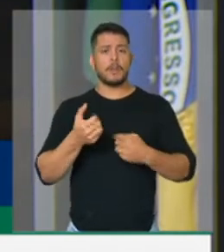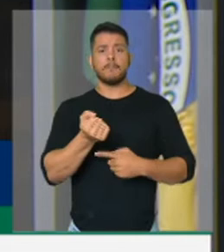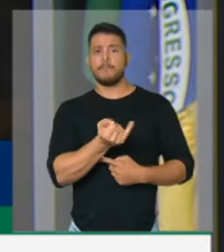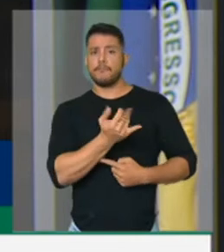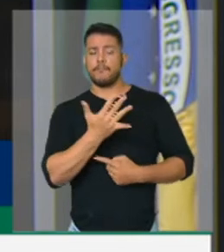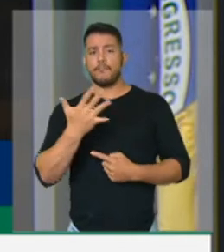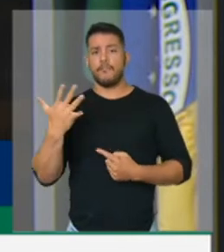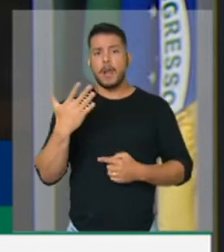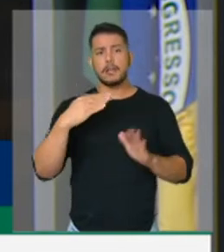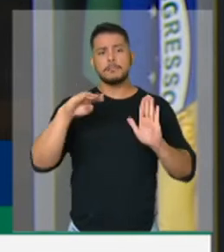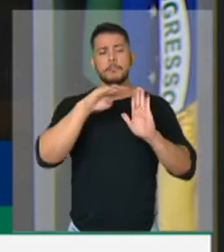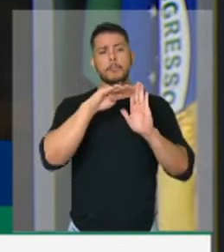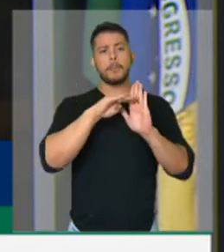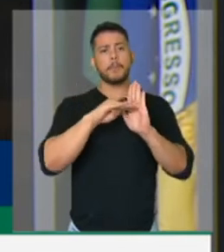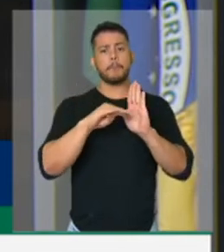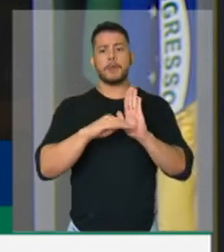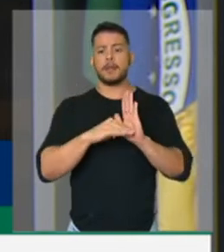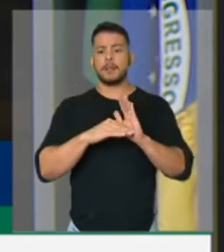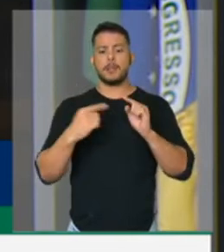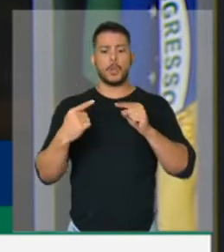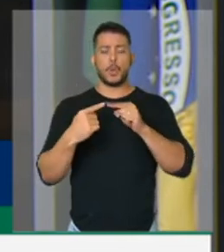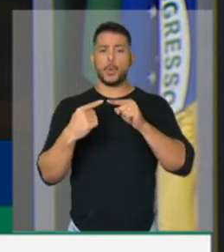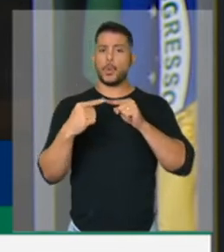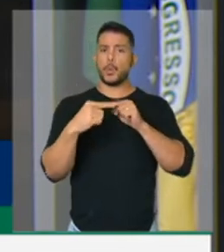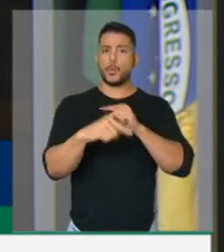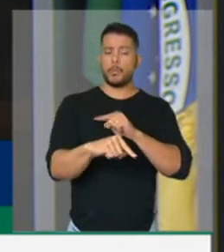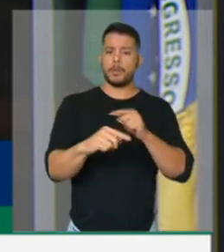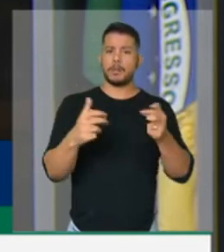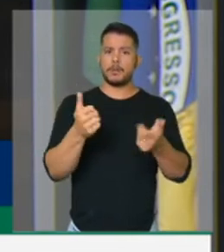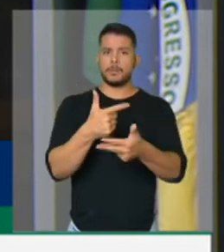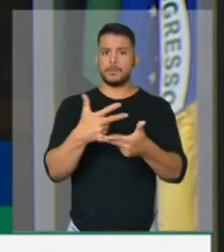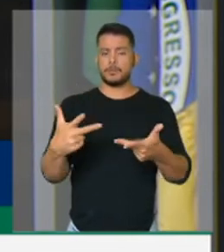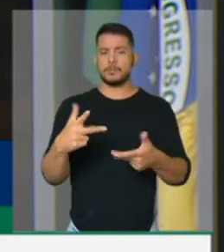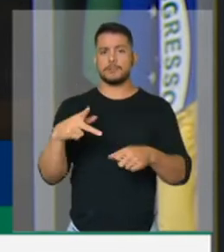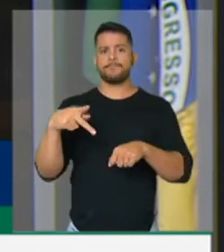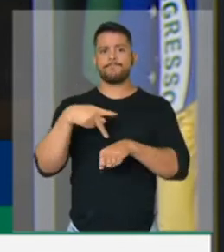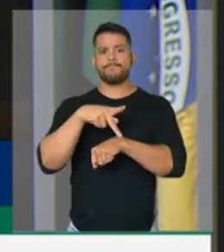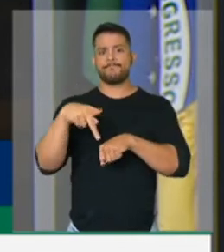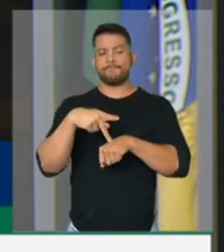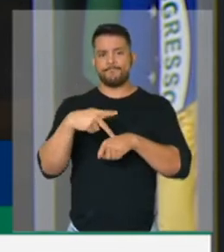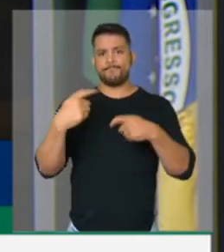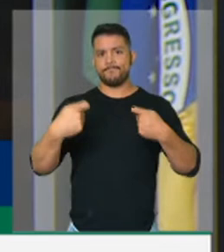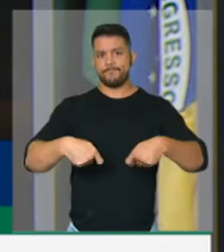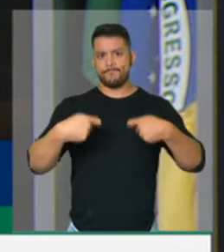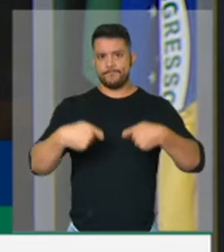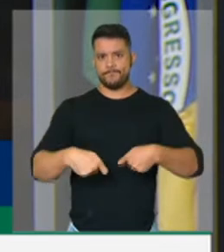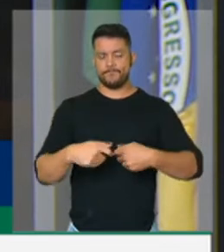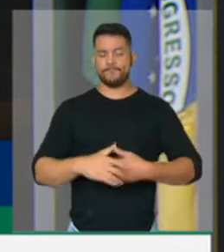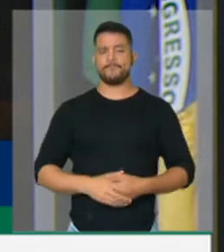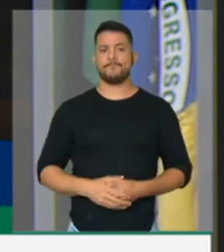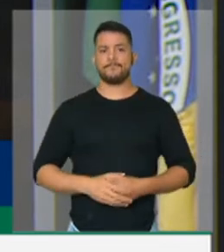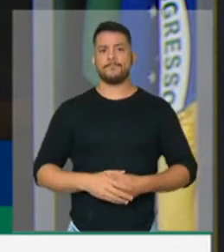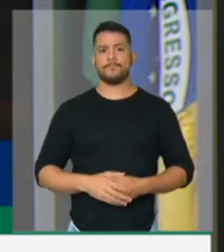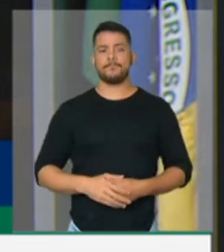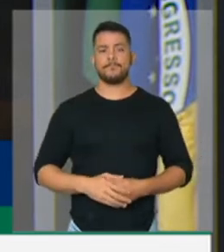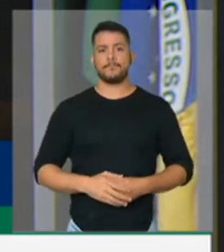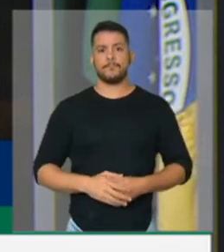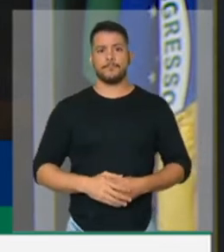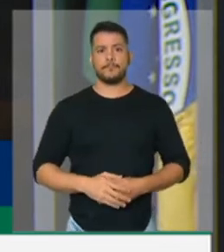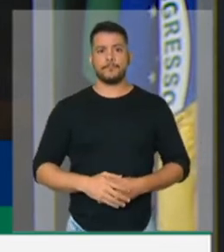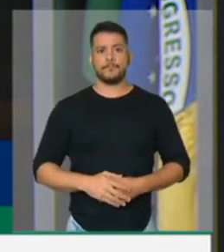apresentadas vão na contramão do que o nosso país precisa. Eu acredito, senhor